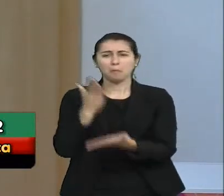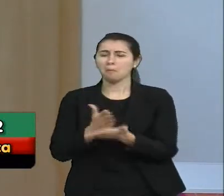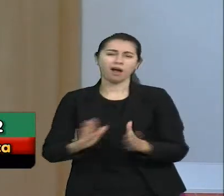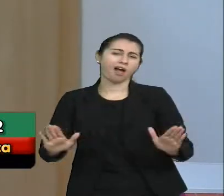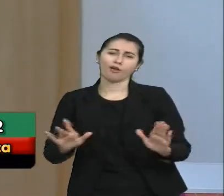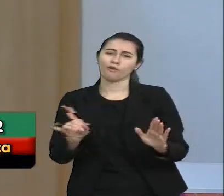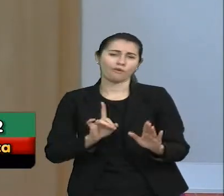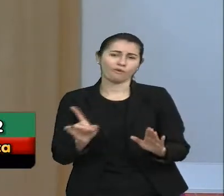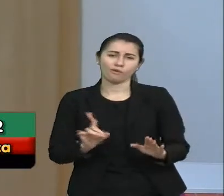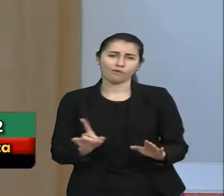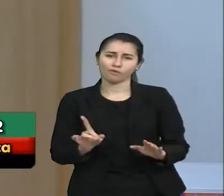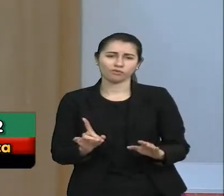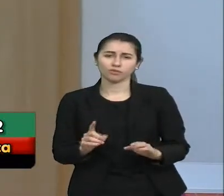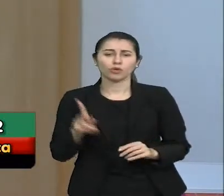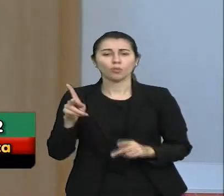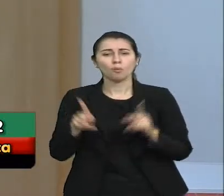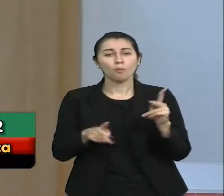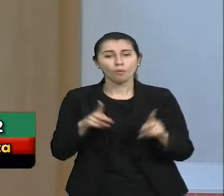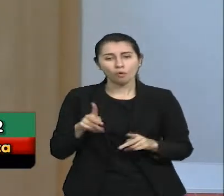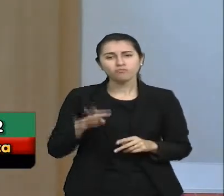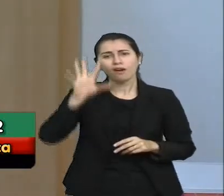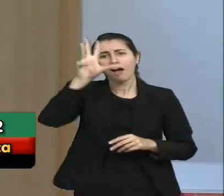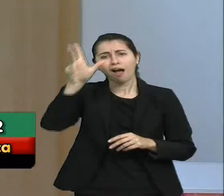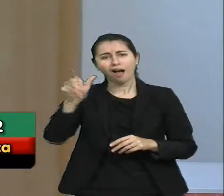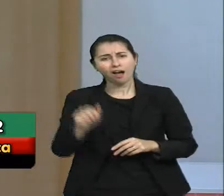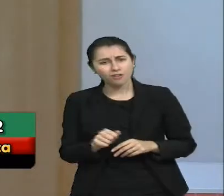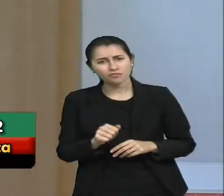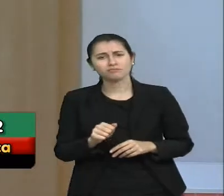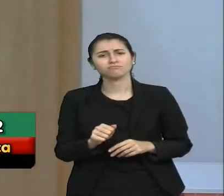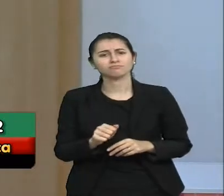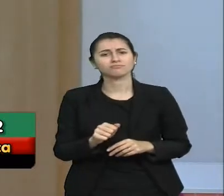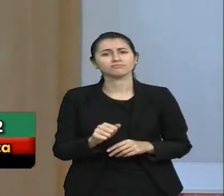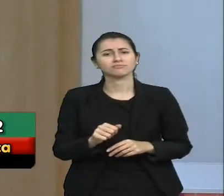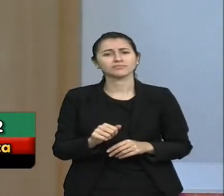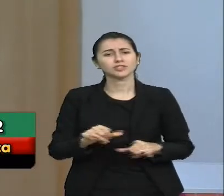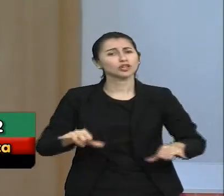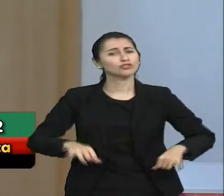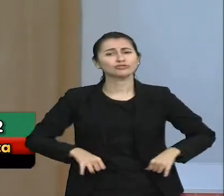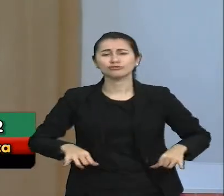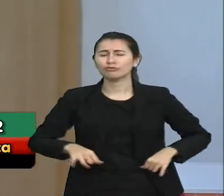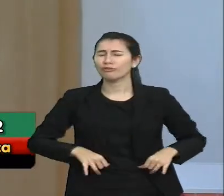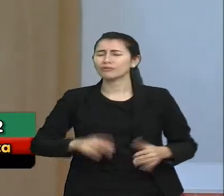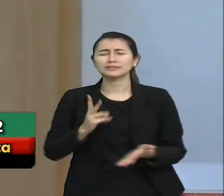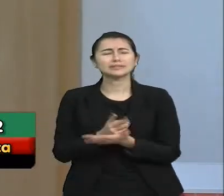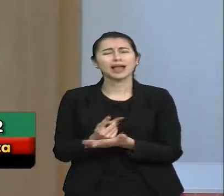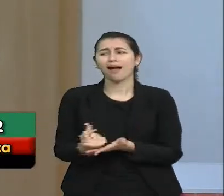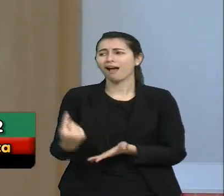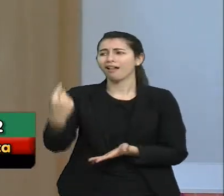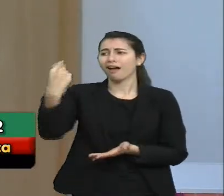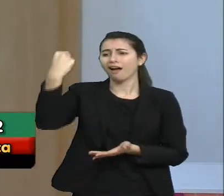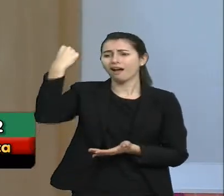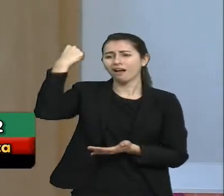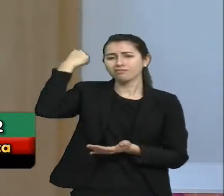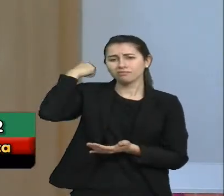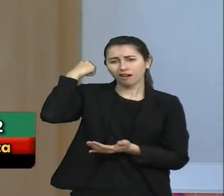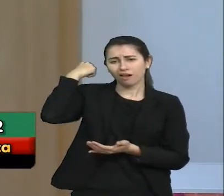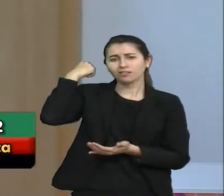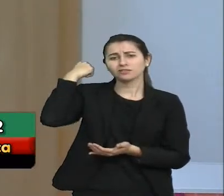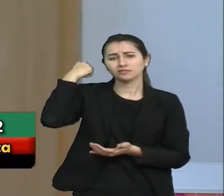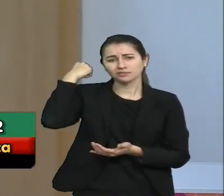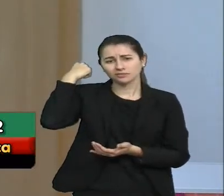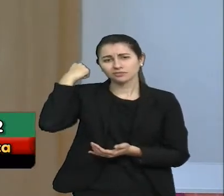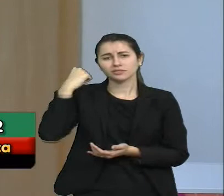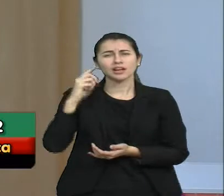acabou. O povo africano é o povo que sofre desde os primórdios. Não tem época de